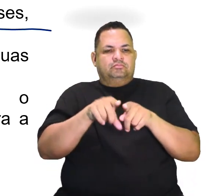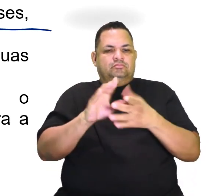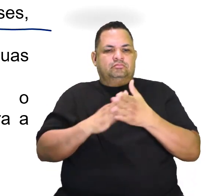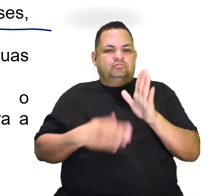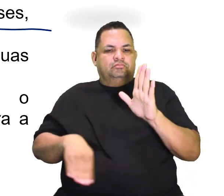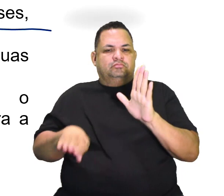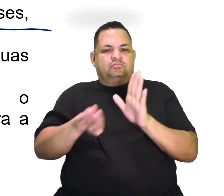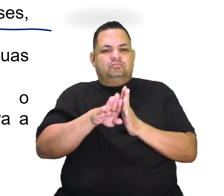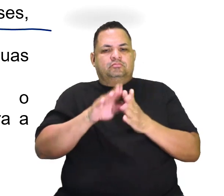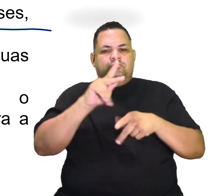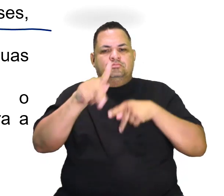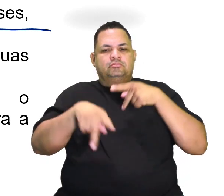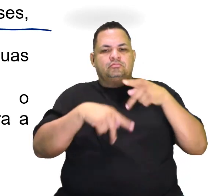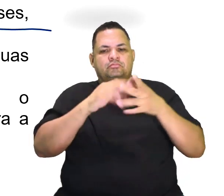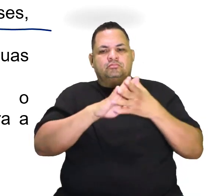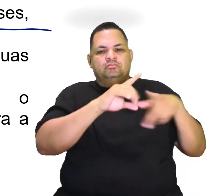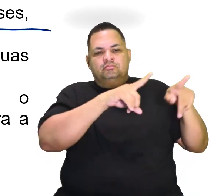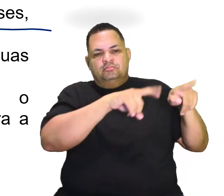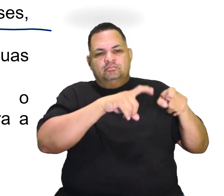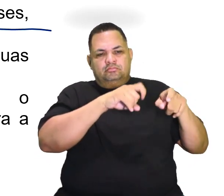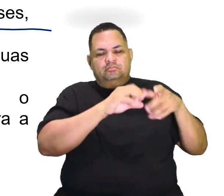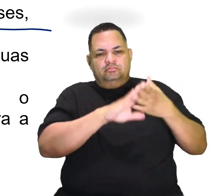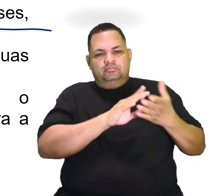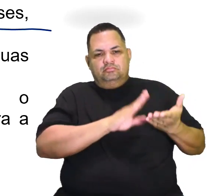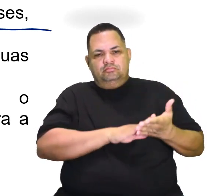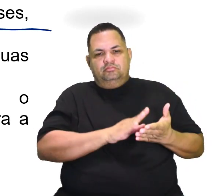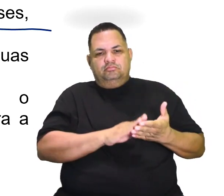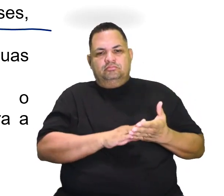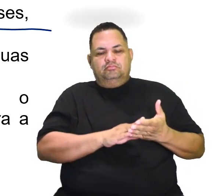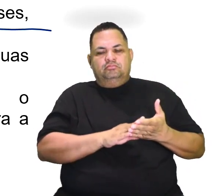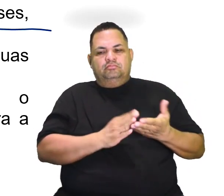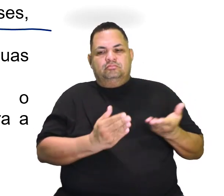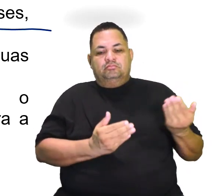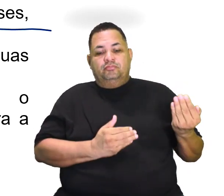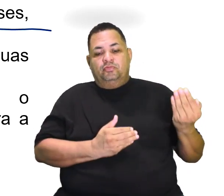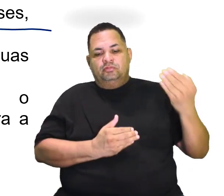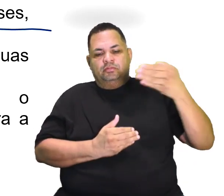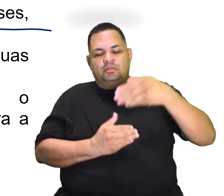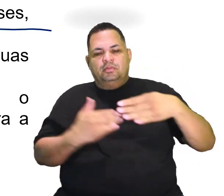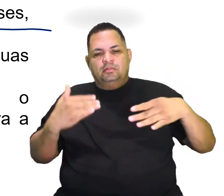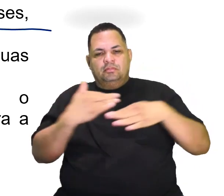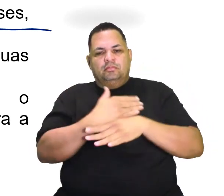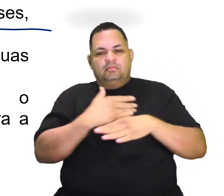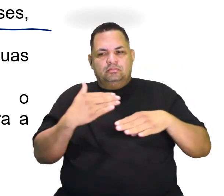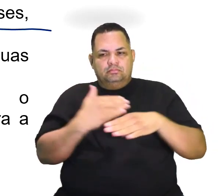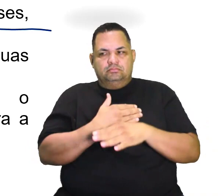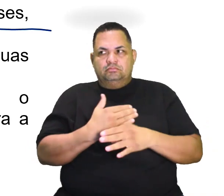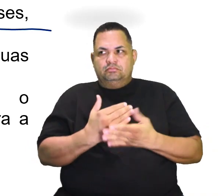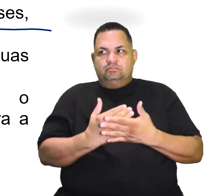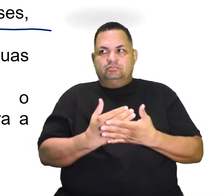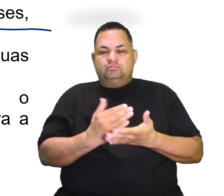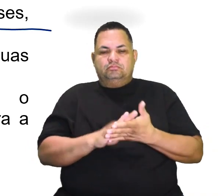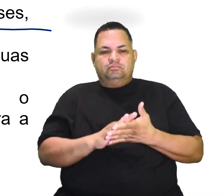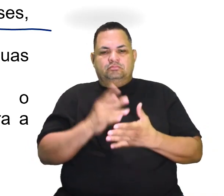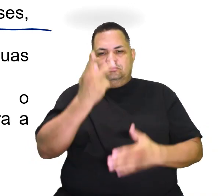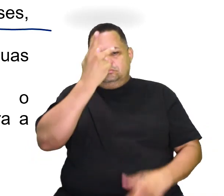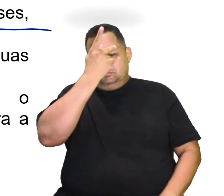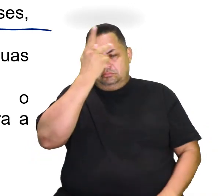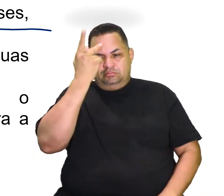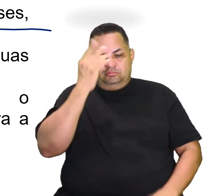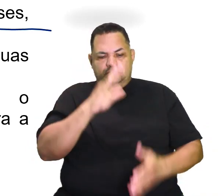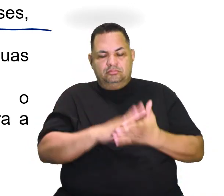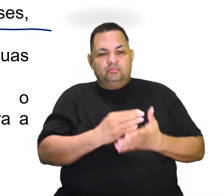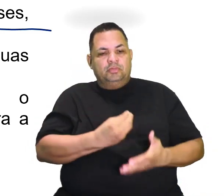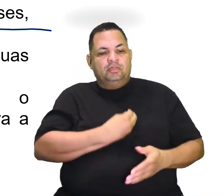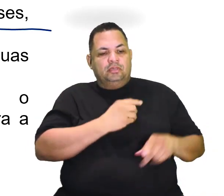Chegada massiva das populações rurais e suas tradições ao meio urbano, isso ocorre muito. As pessoas que moravam